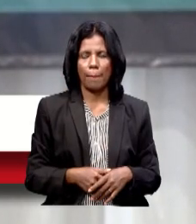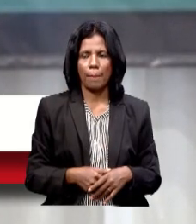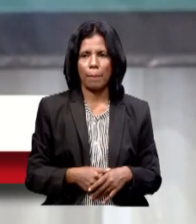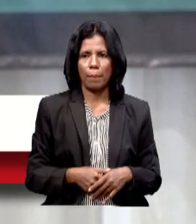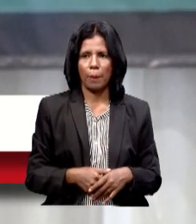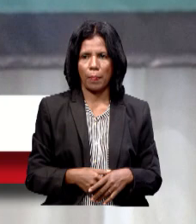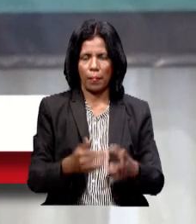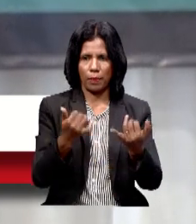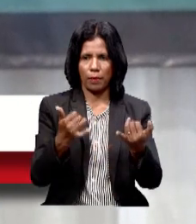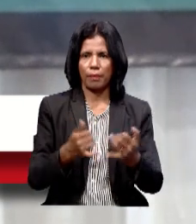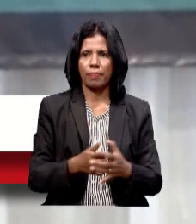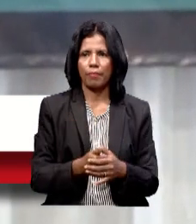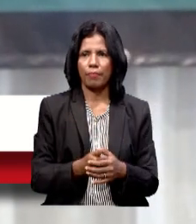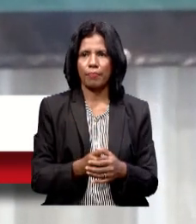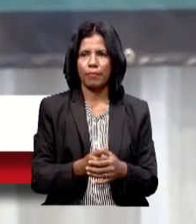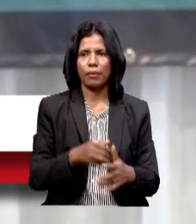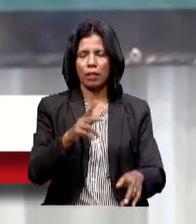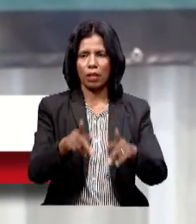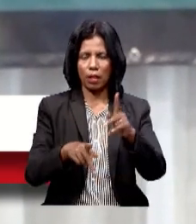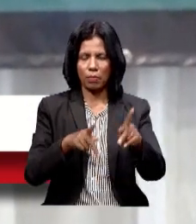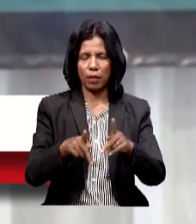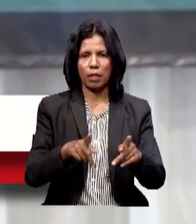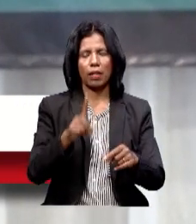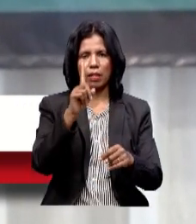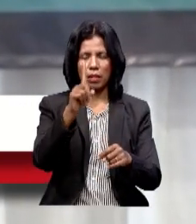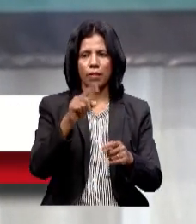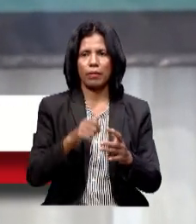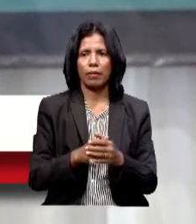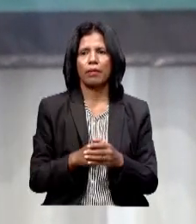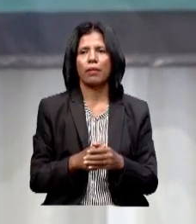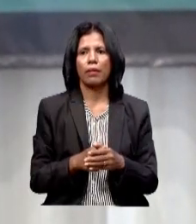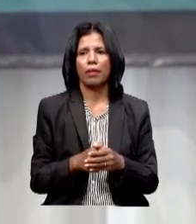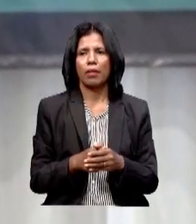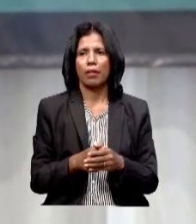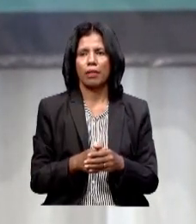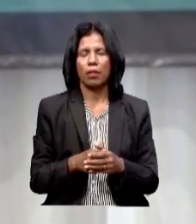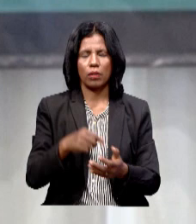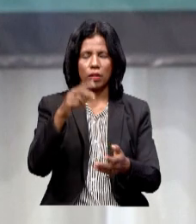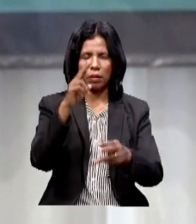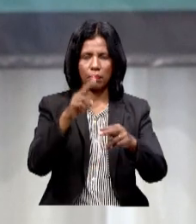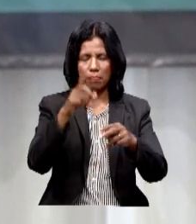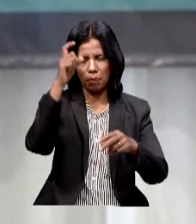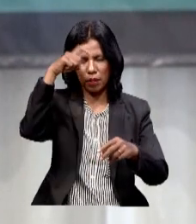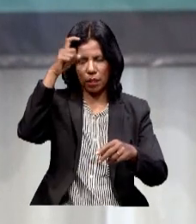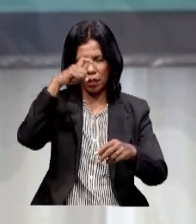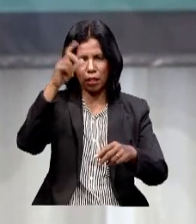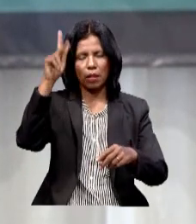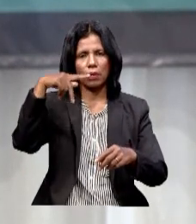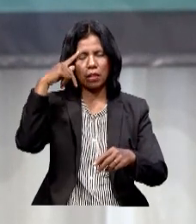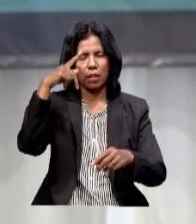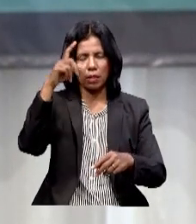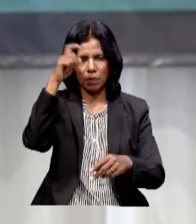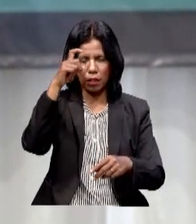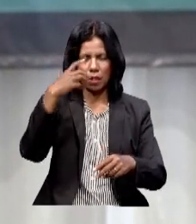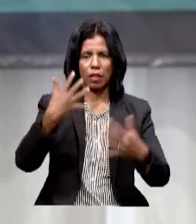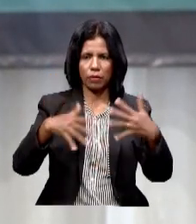Non è, è mai l'ideale. Maduro è politico, maduro è fumo,